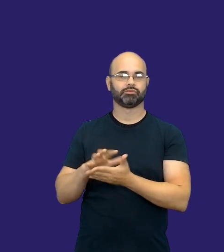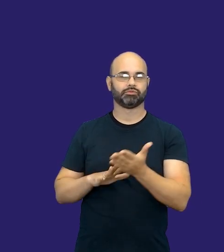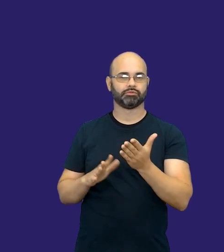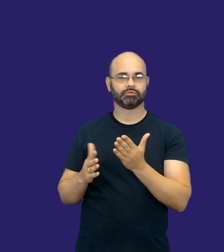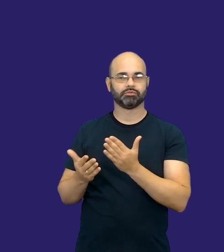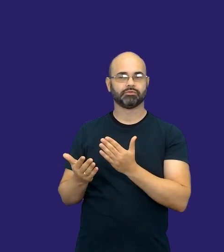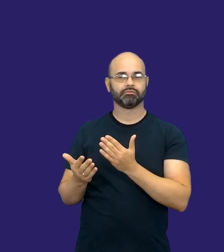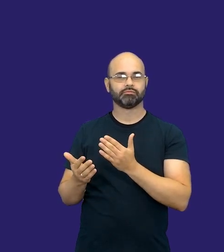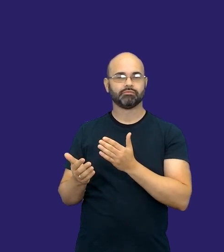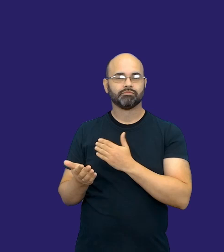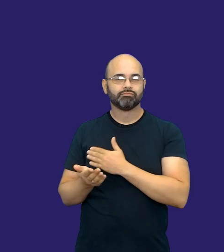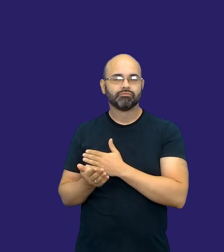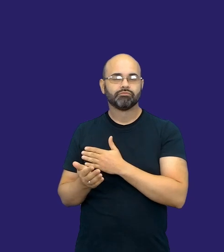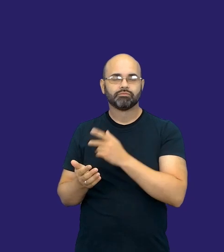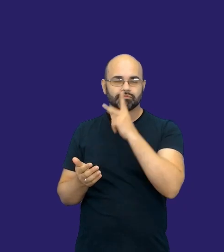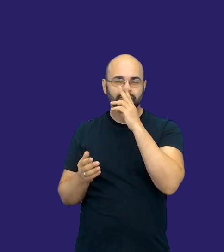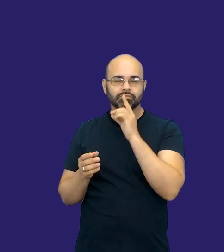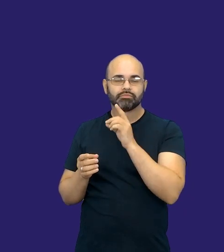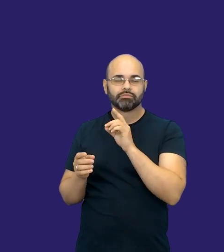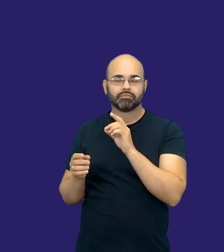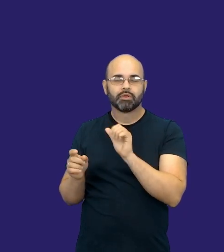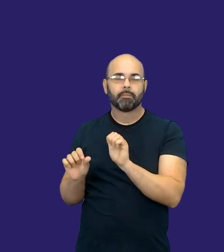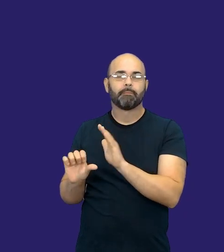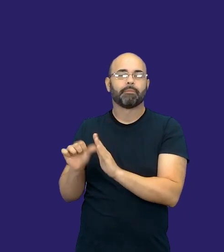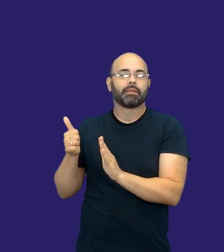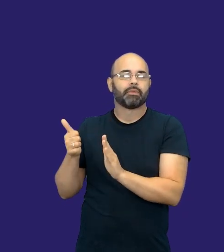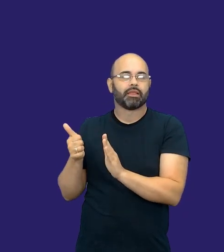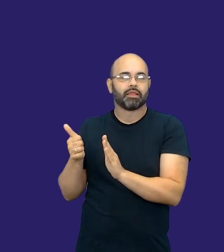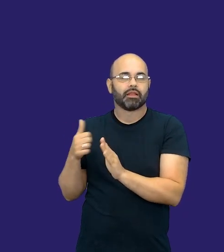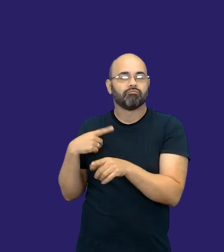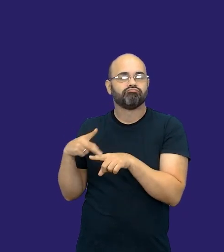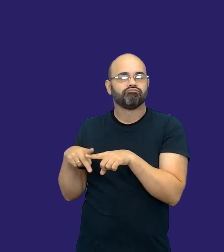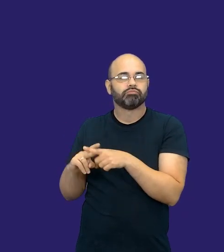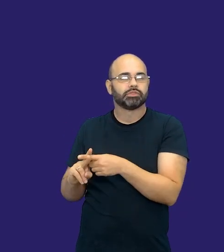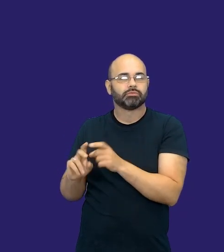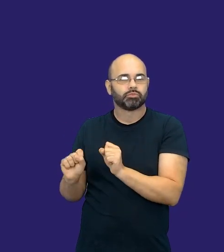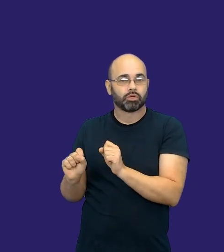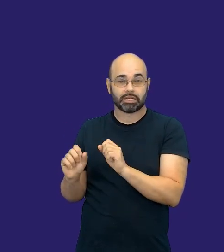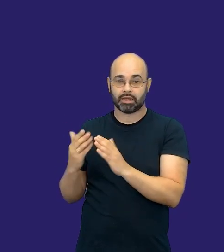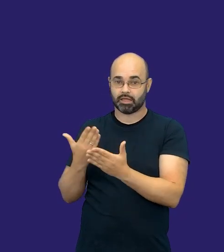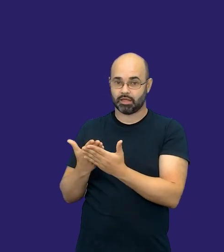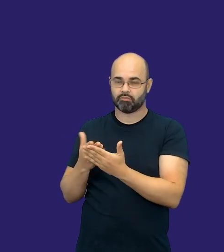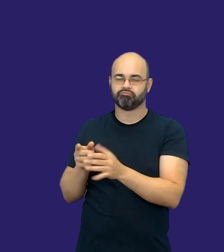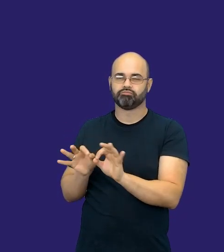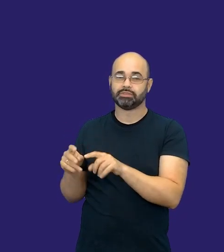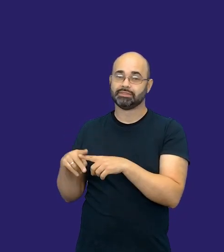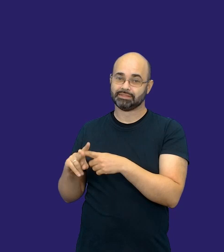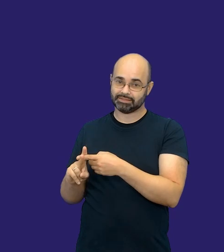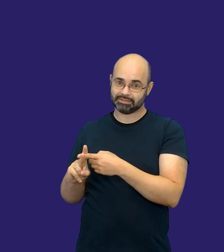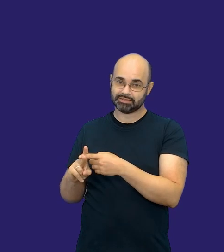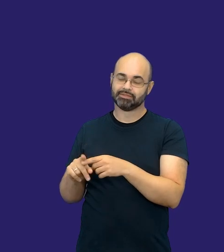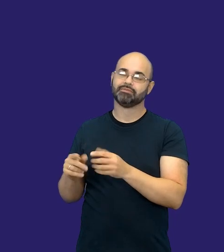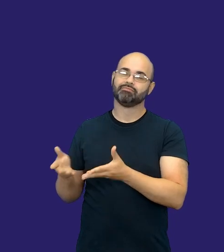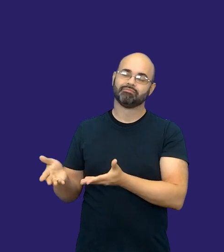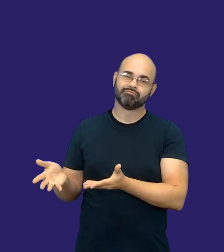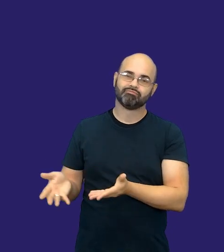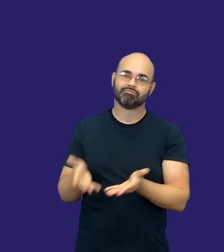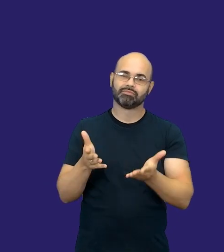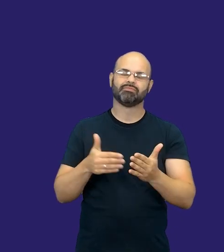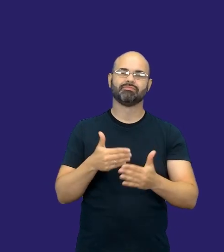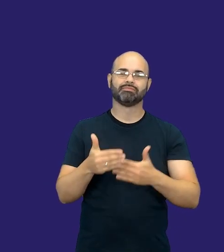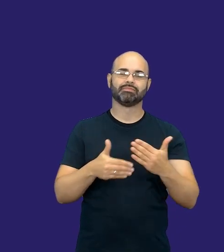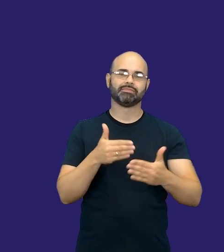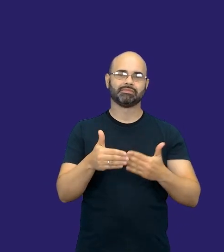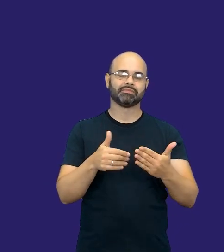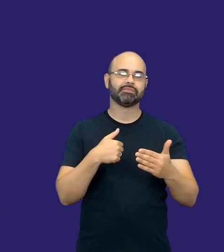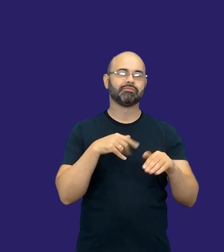de modo que possamos prever ajustes e planejar encaminhamentos e as intervenções.